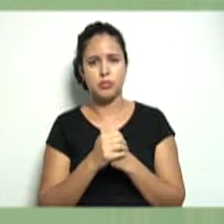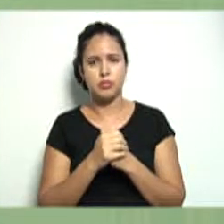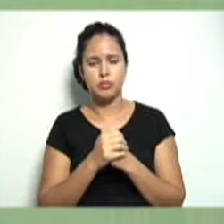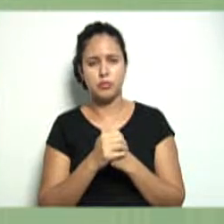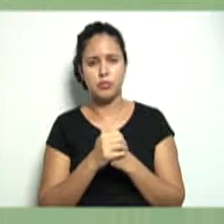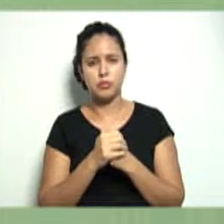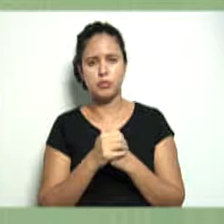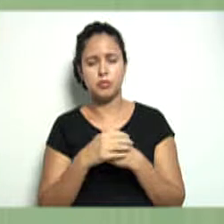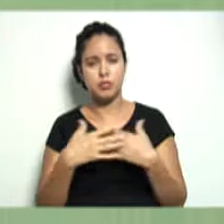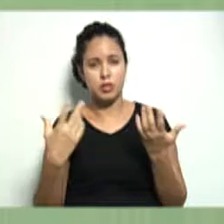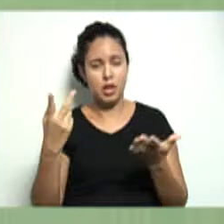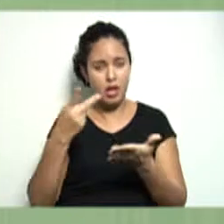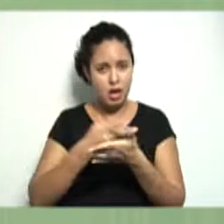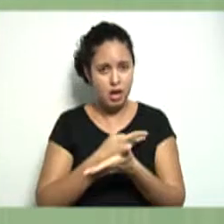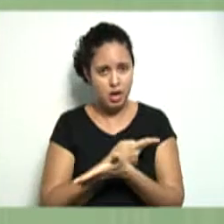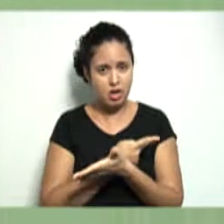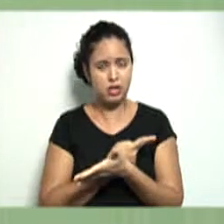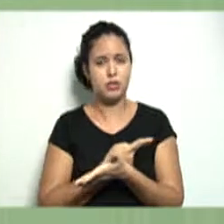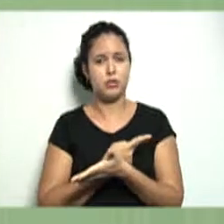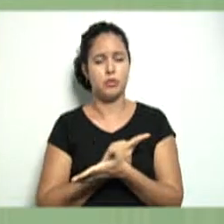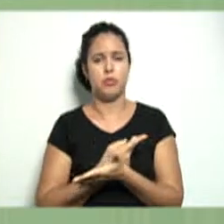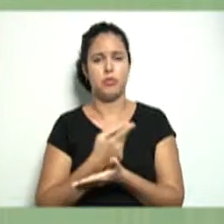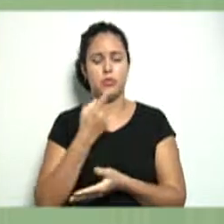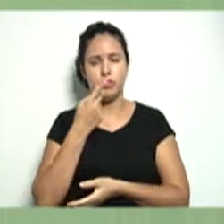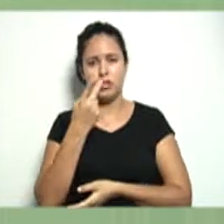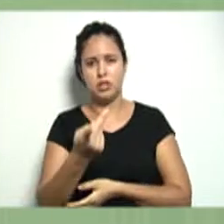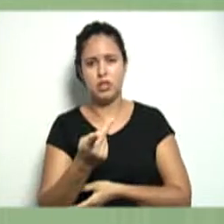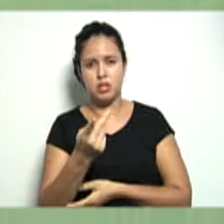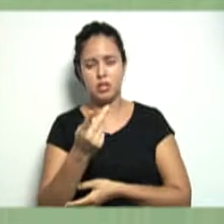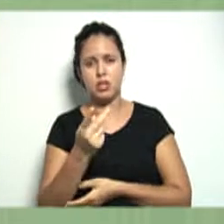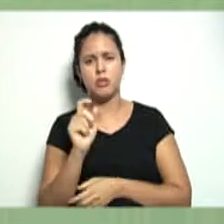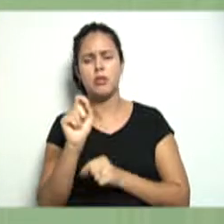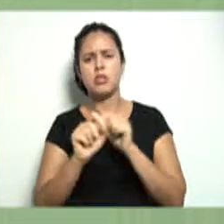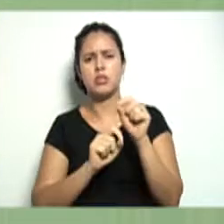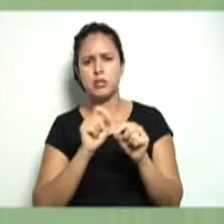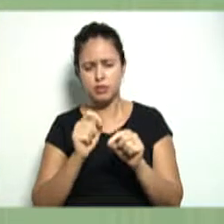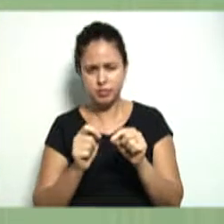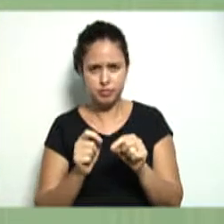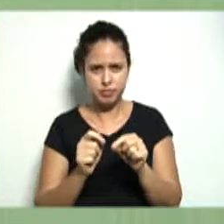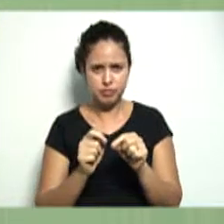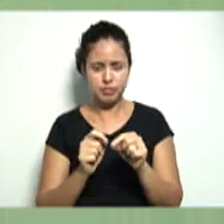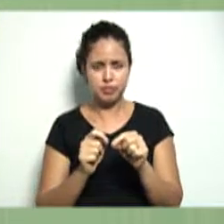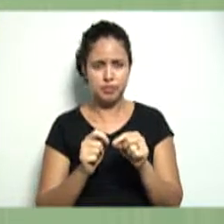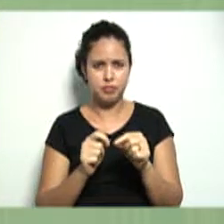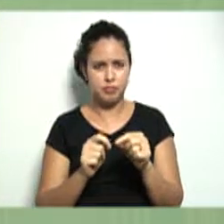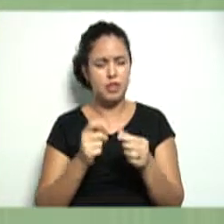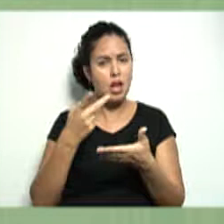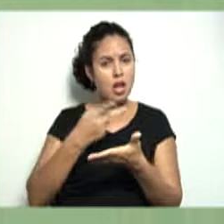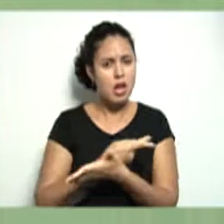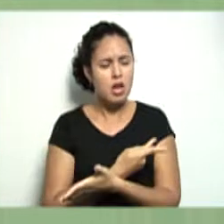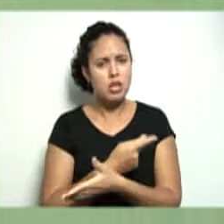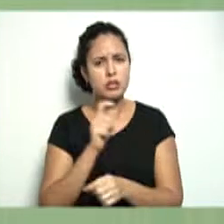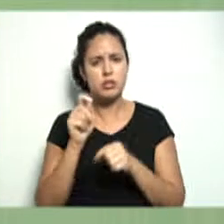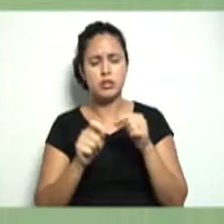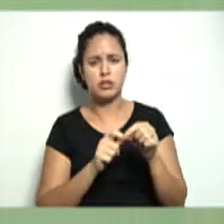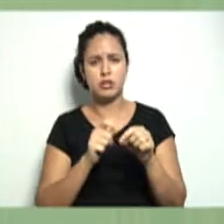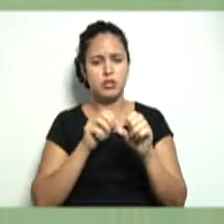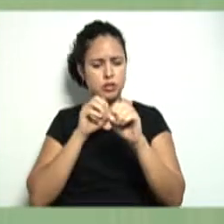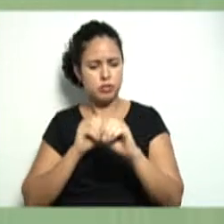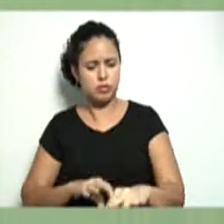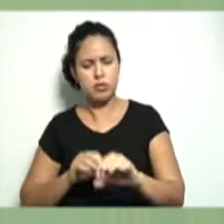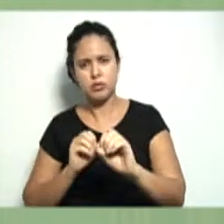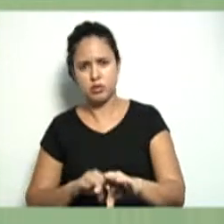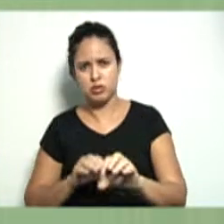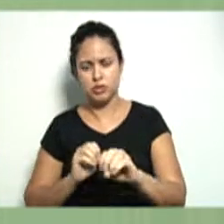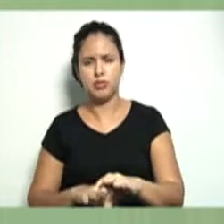é errado afirmar que... O que é errado? É errado afirmar que o ato de educar,